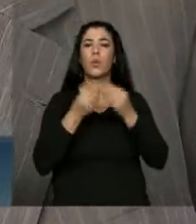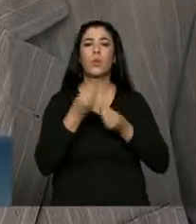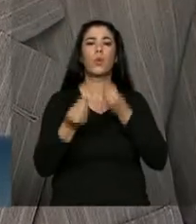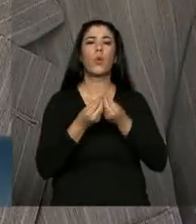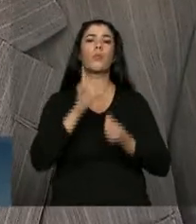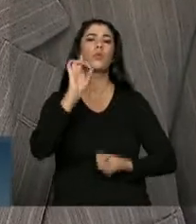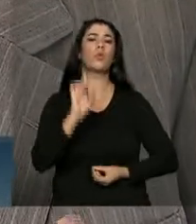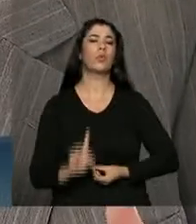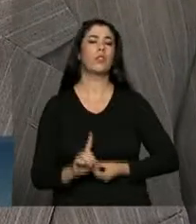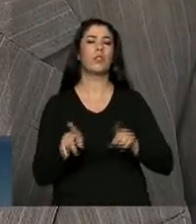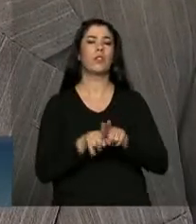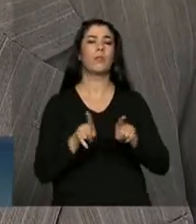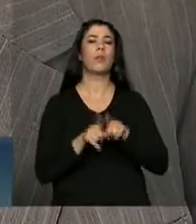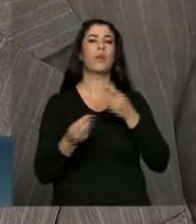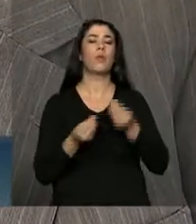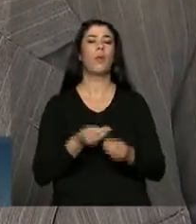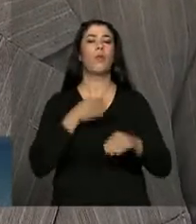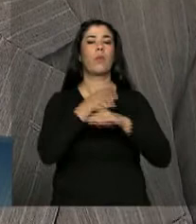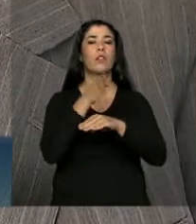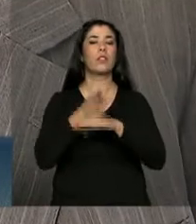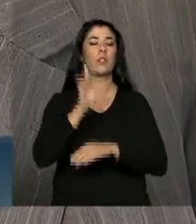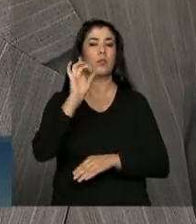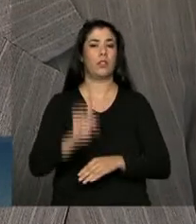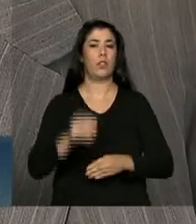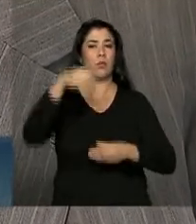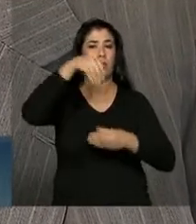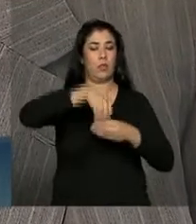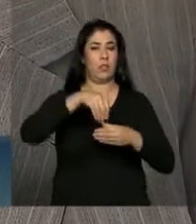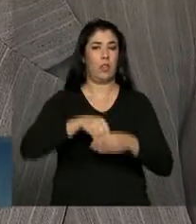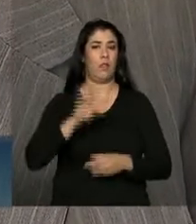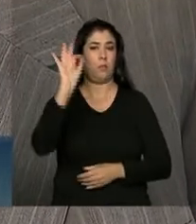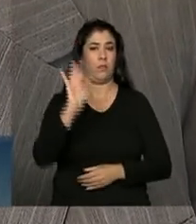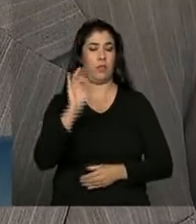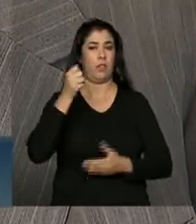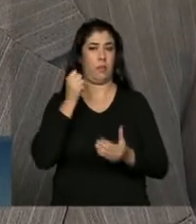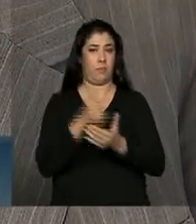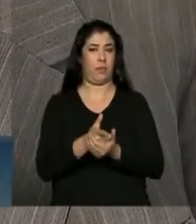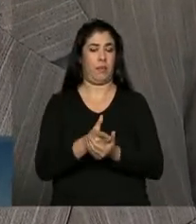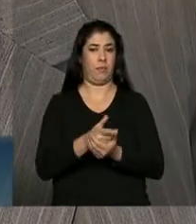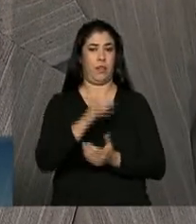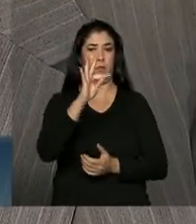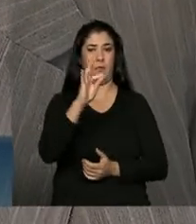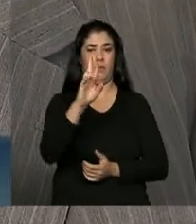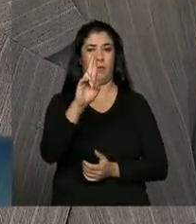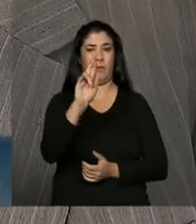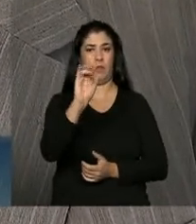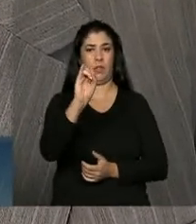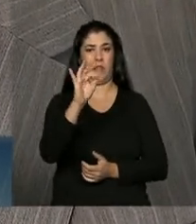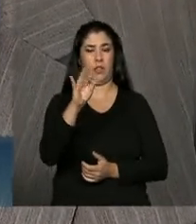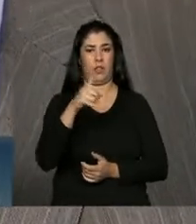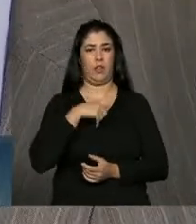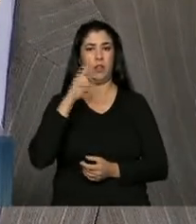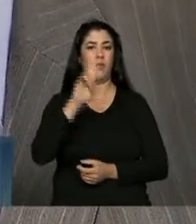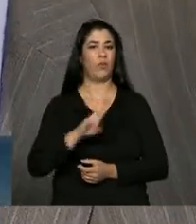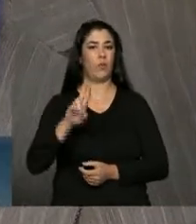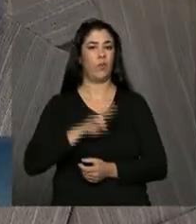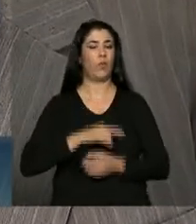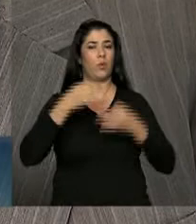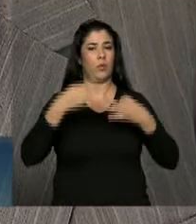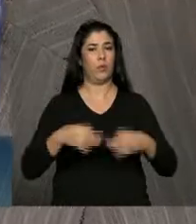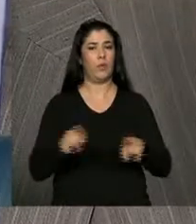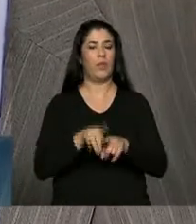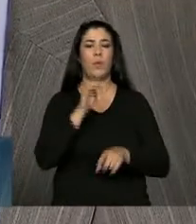e como ele acessar o seu direito na tarifa social de energia elétrica e aqui ao com alguns exemplos na